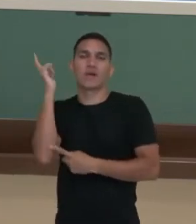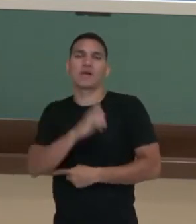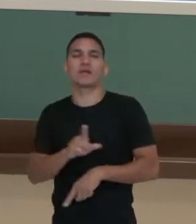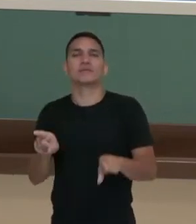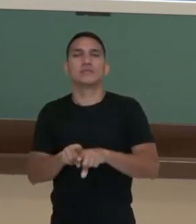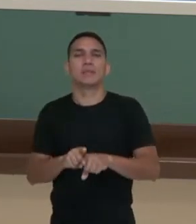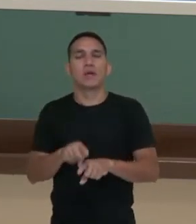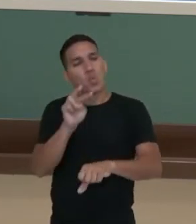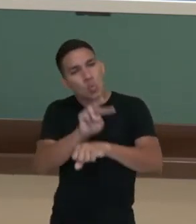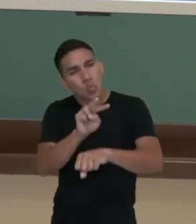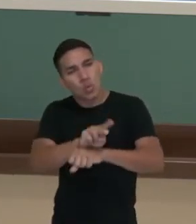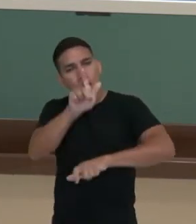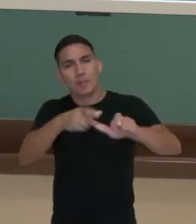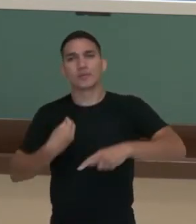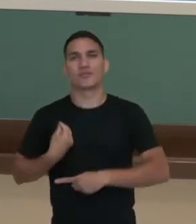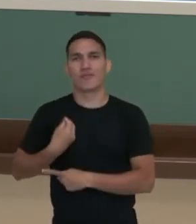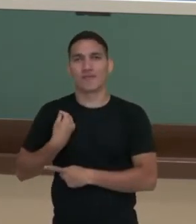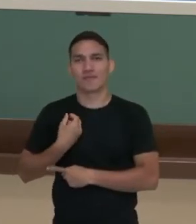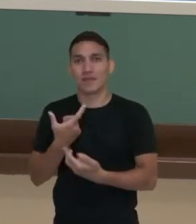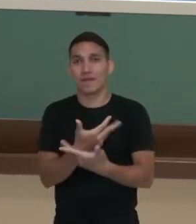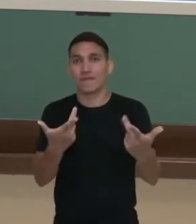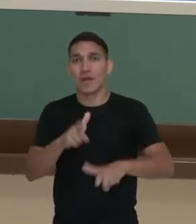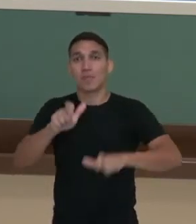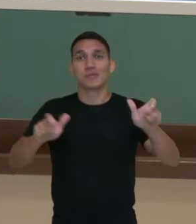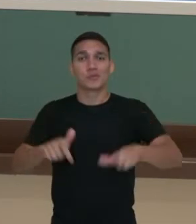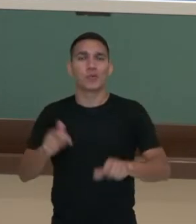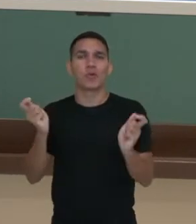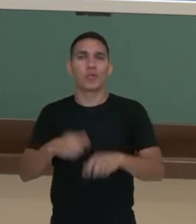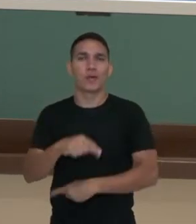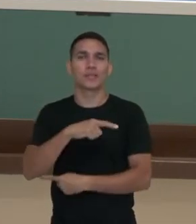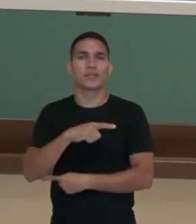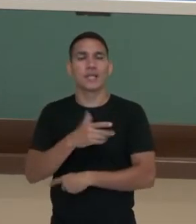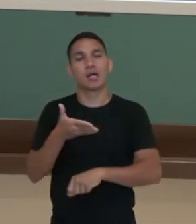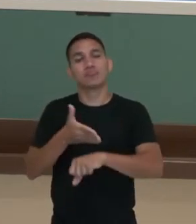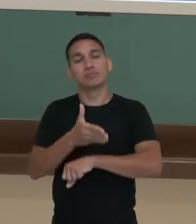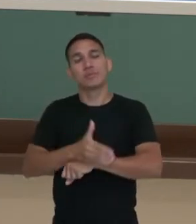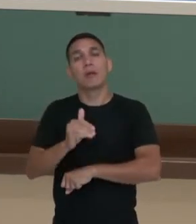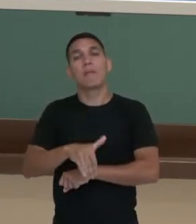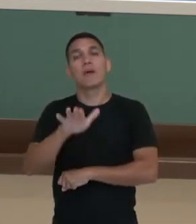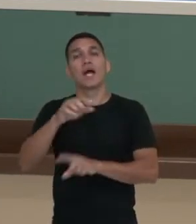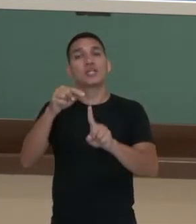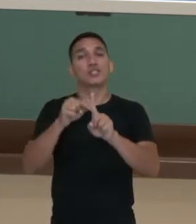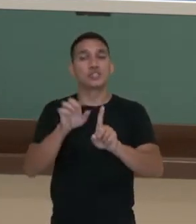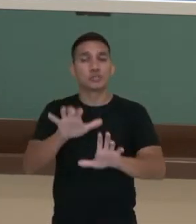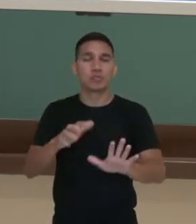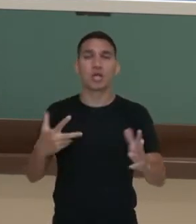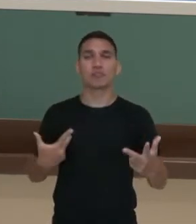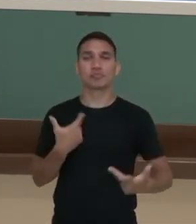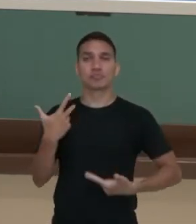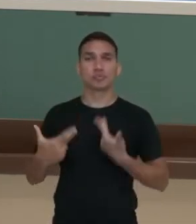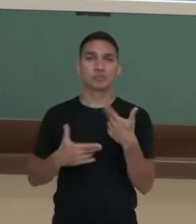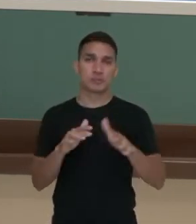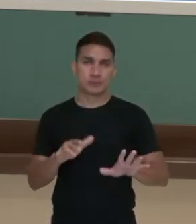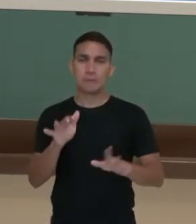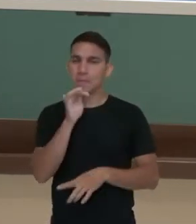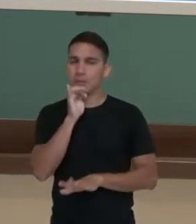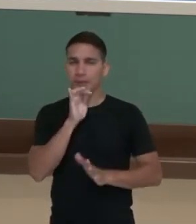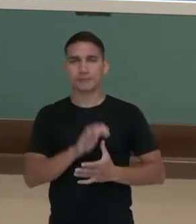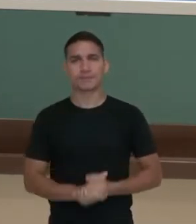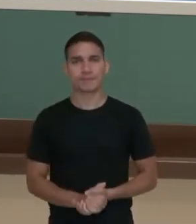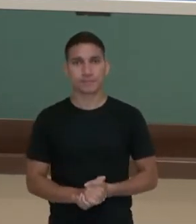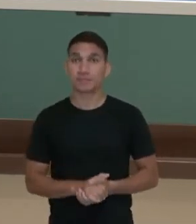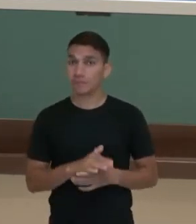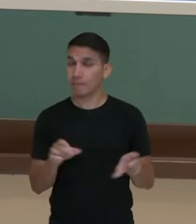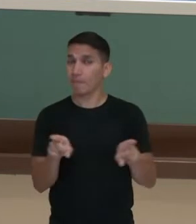das pessoas, né? Mais pessoas terão acesso aí a esse tipo de cirurgia, por exemplo, tá? Isso